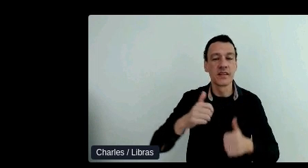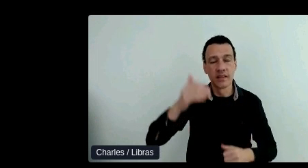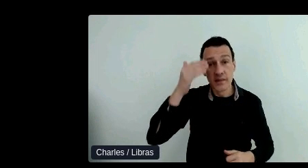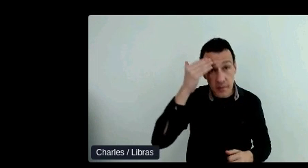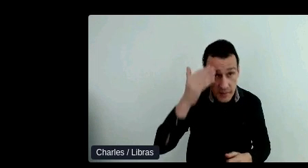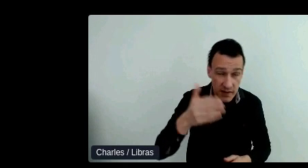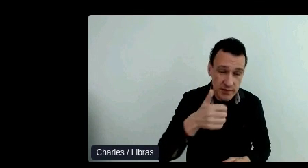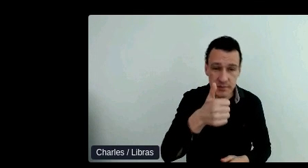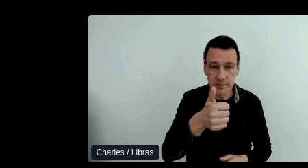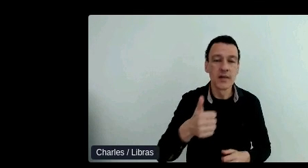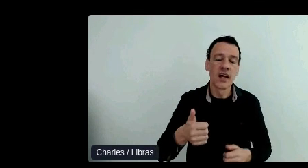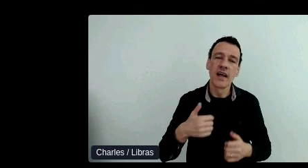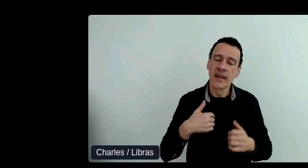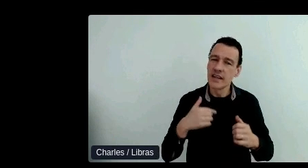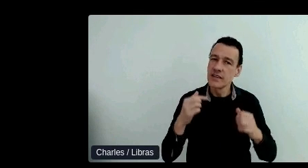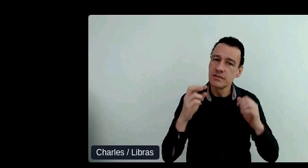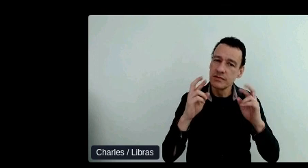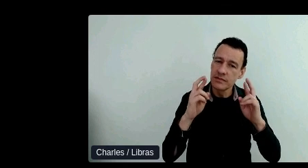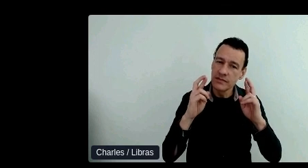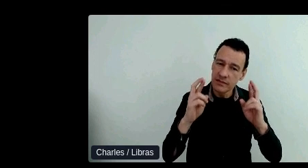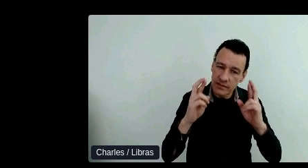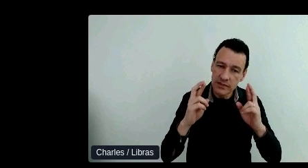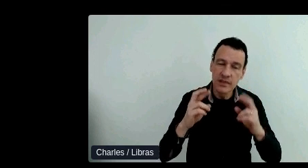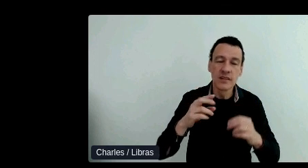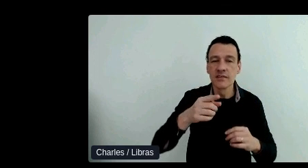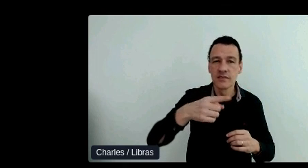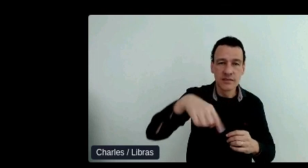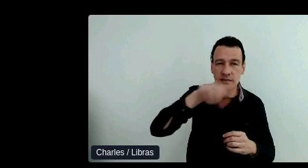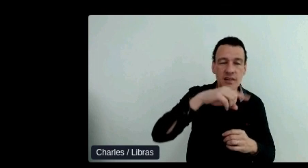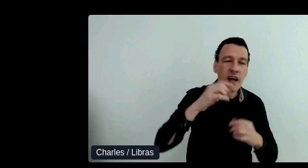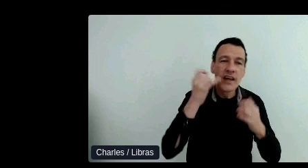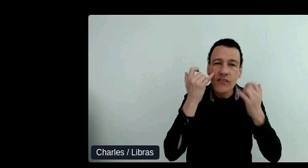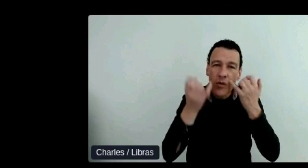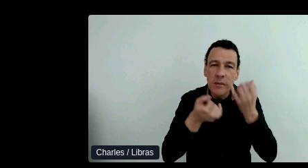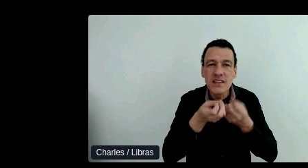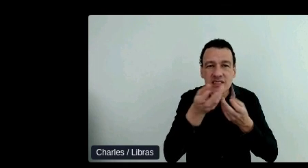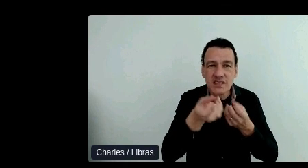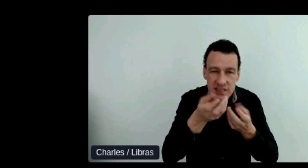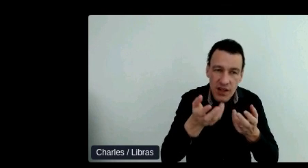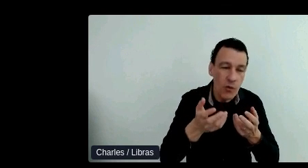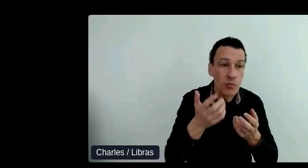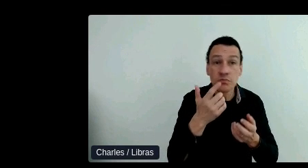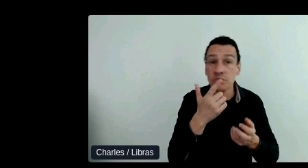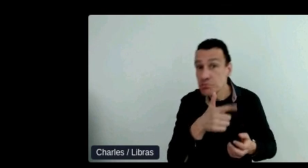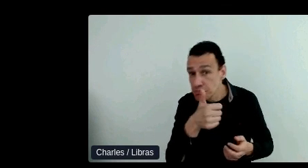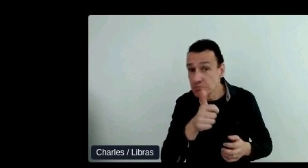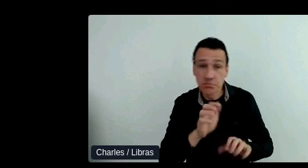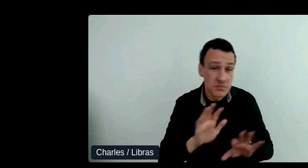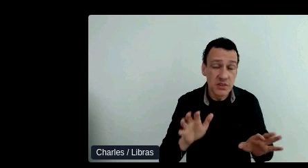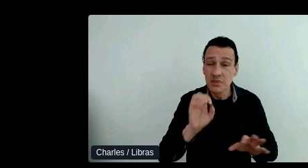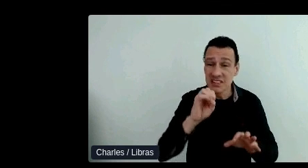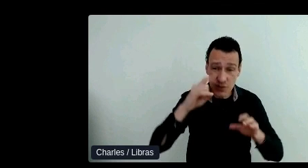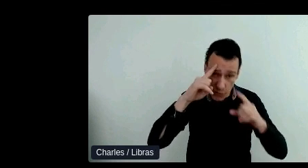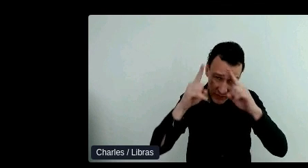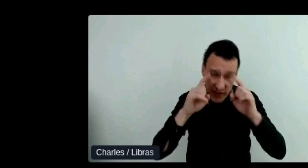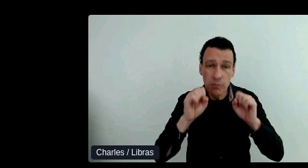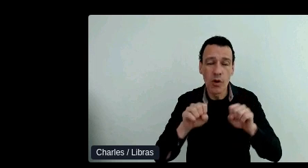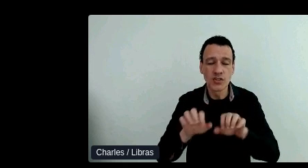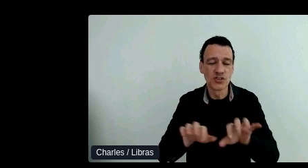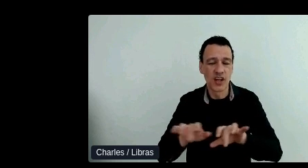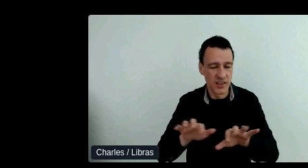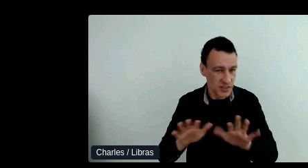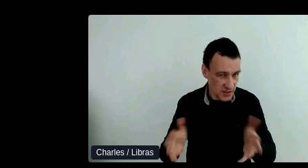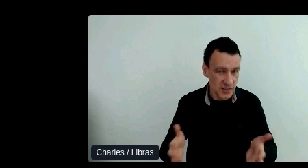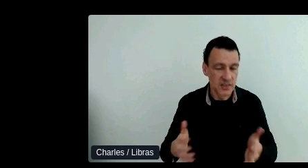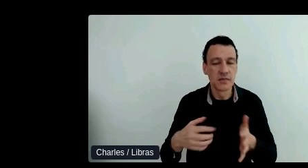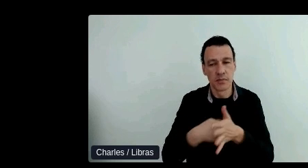gente tenha trazido algum tipo de informação. Se tiver dúvida, pode colocar no chat. Essa